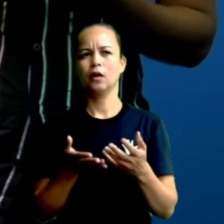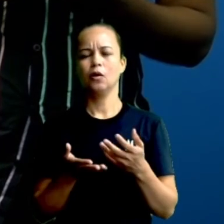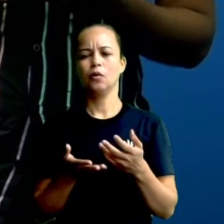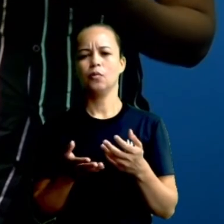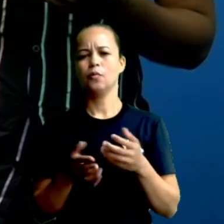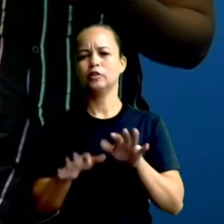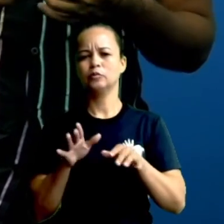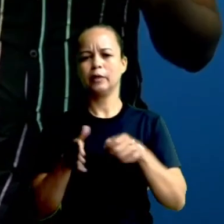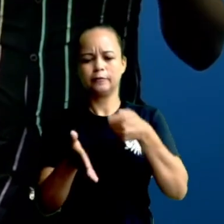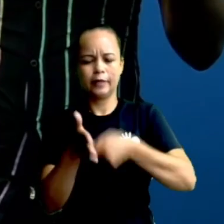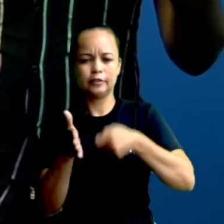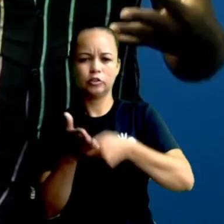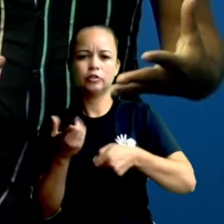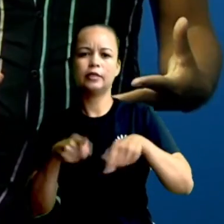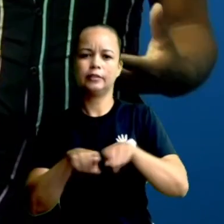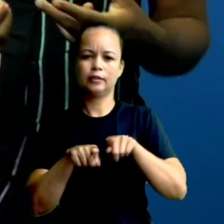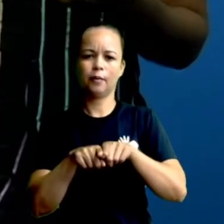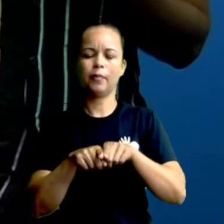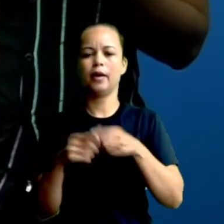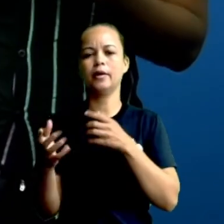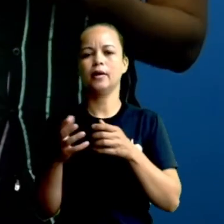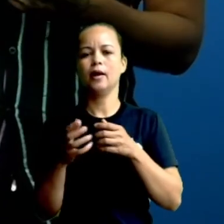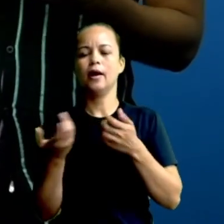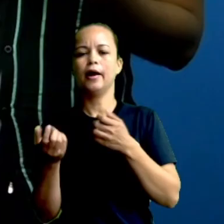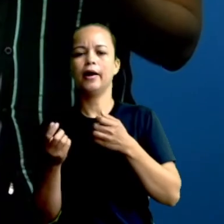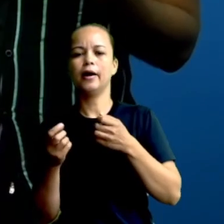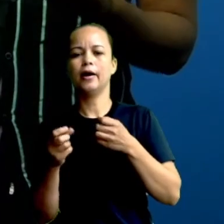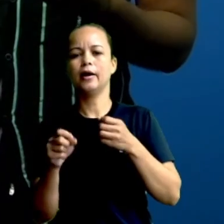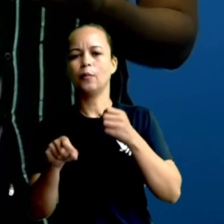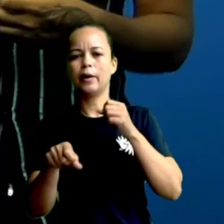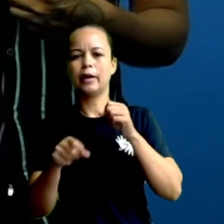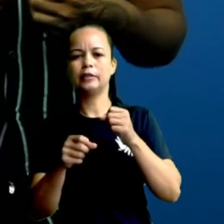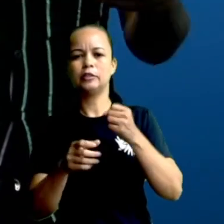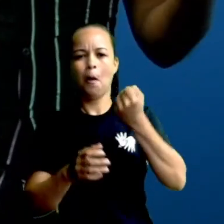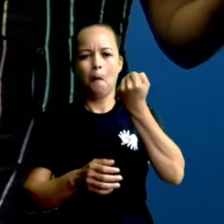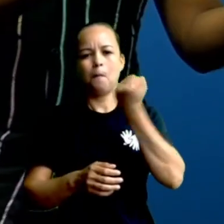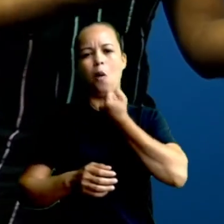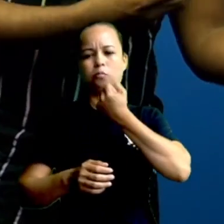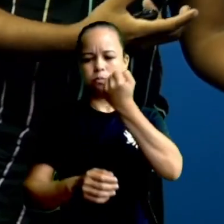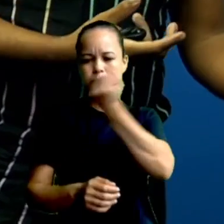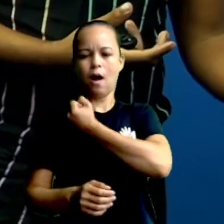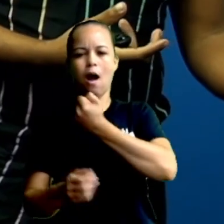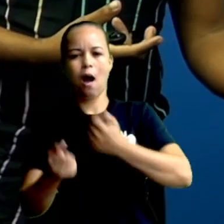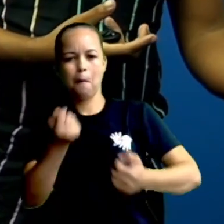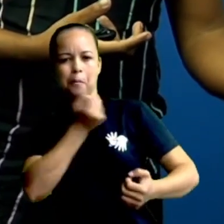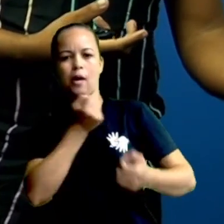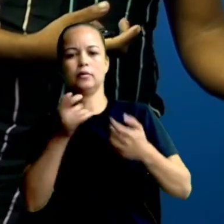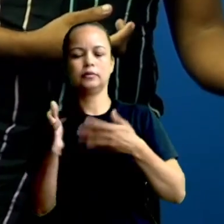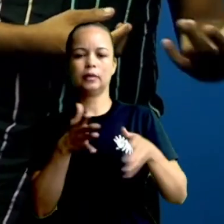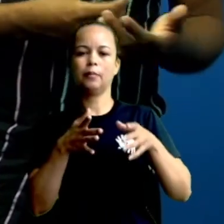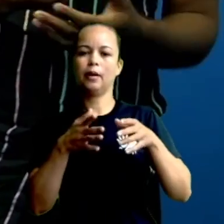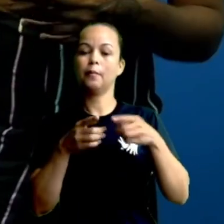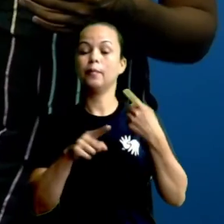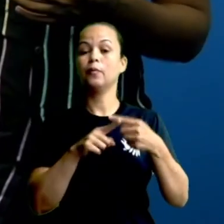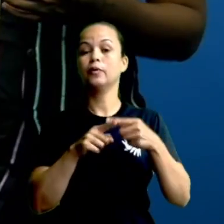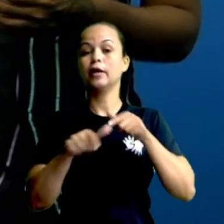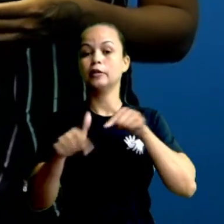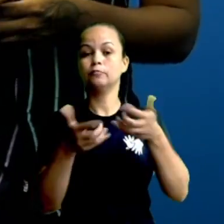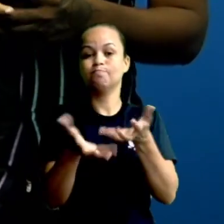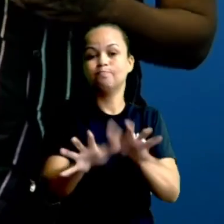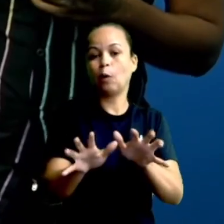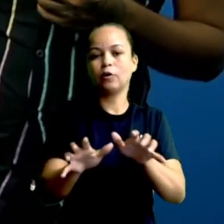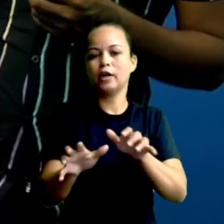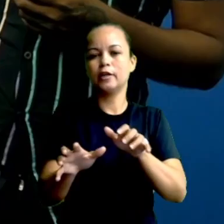um aspecto da resistência também é o suicídio. Muitos dos nativos eles se suicidaram para poder não se submeter ao trabalho escravo. Envolvimento